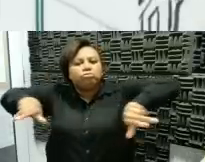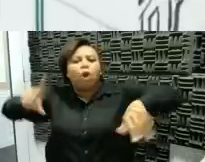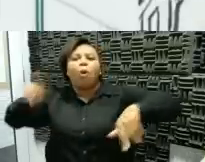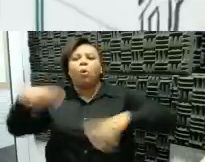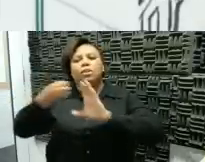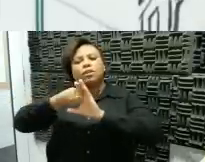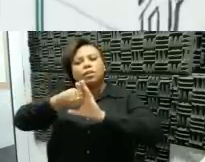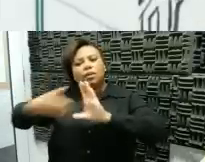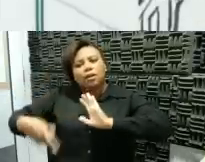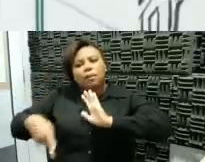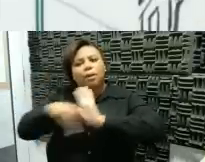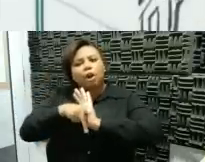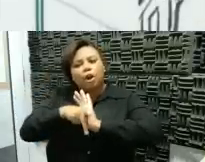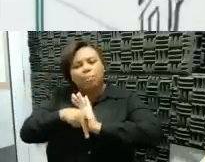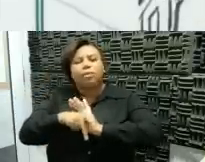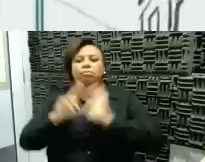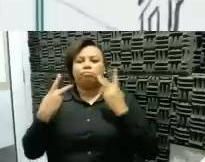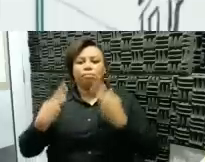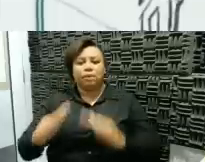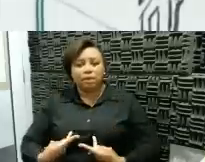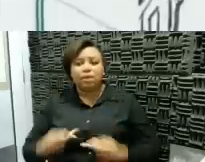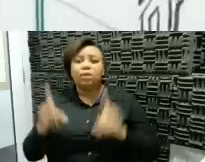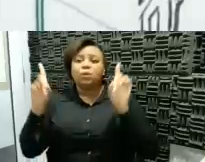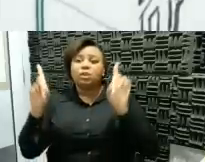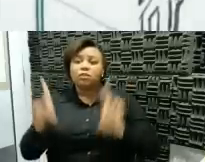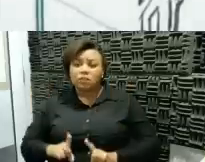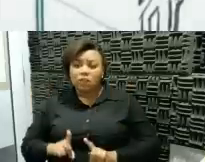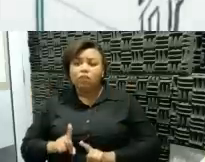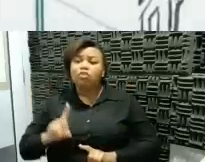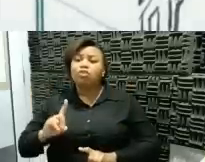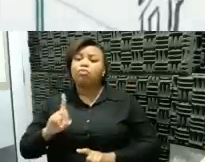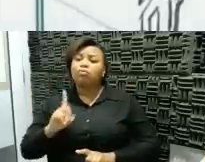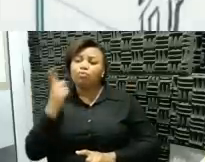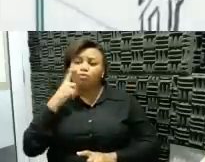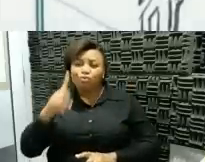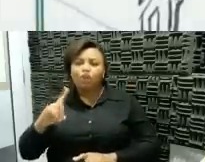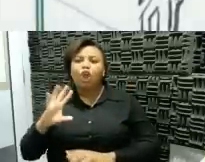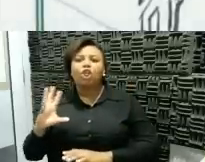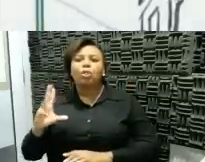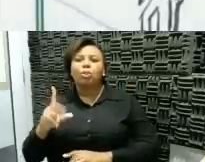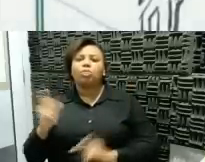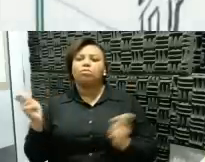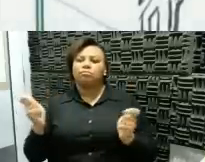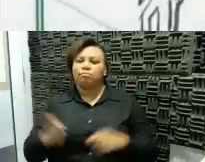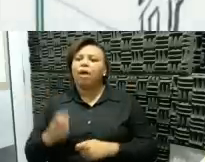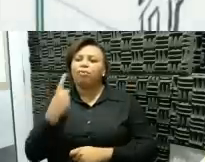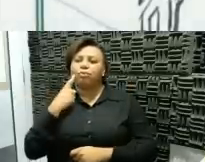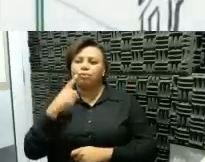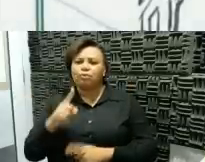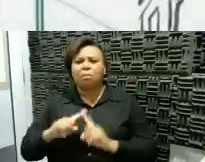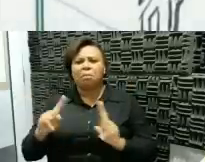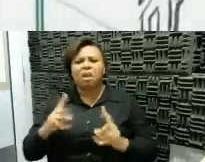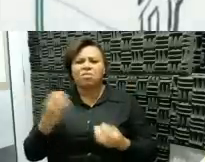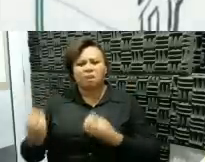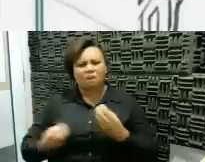diversidade deficientes um dia todos seremos né porque eh mas como assim todos seremos